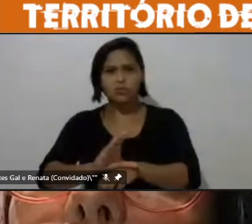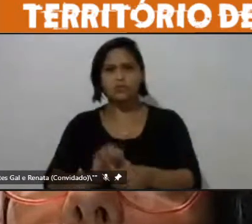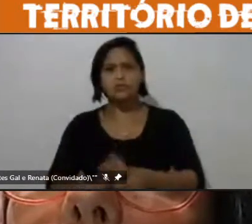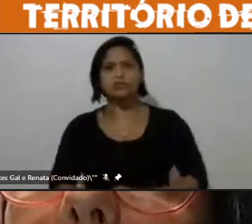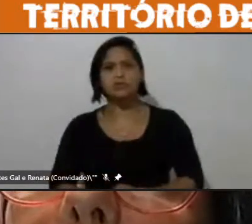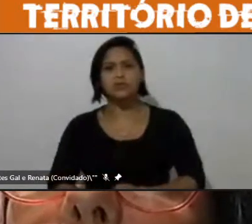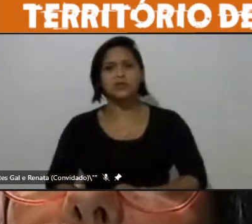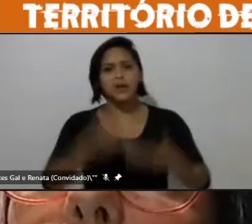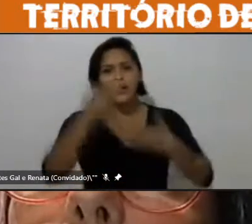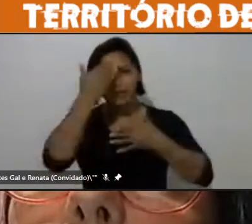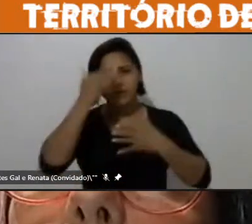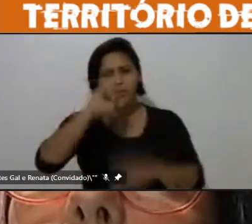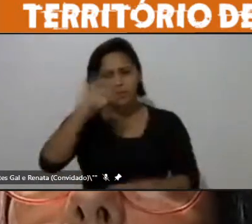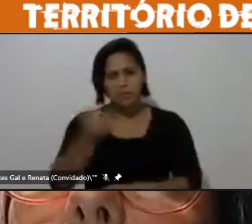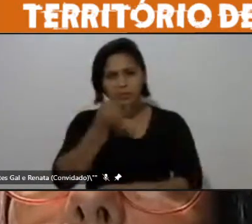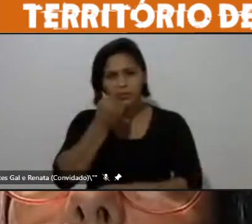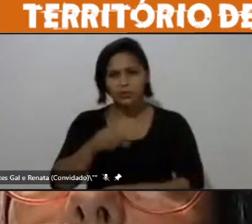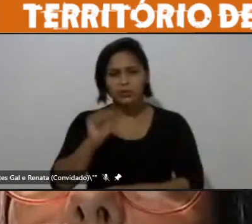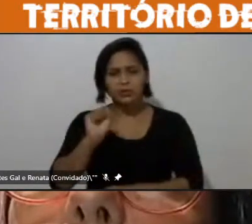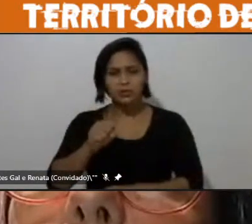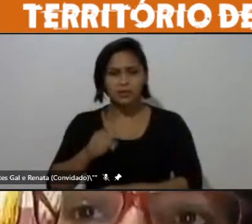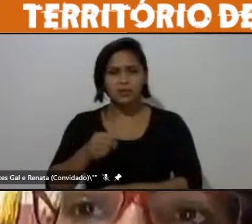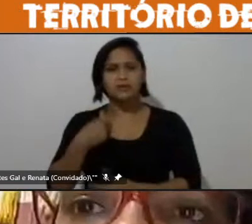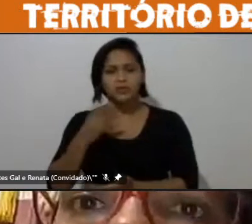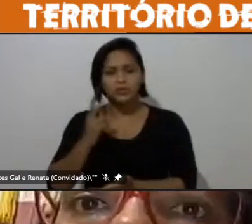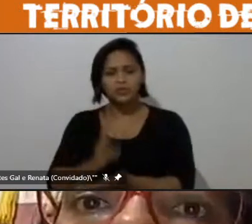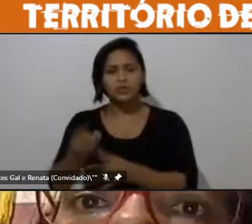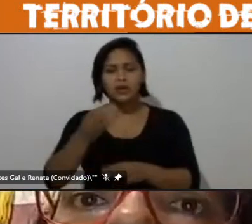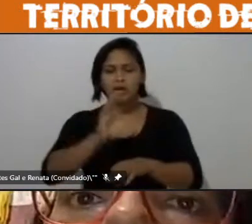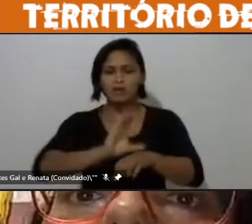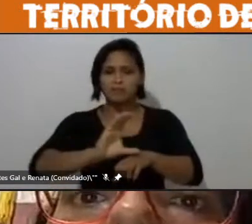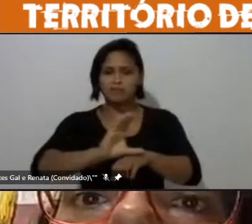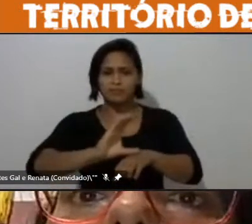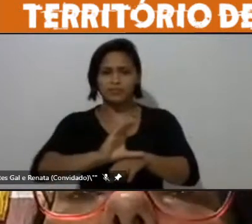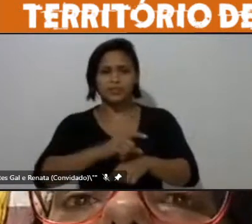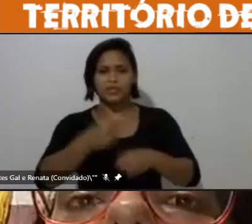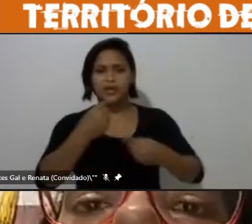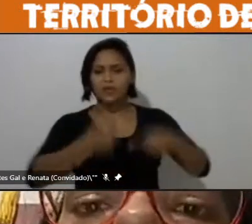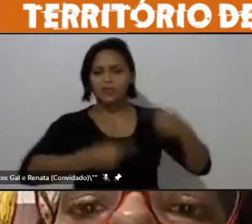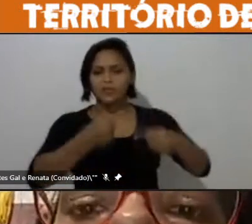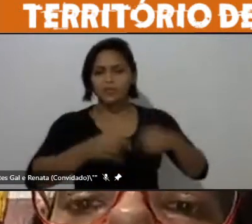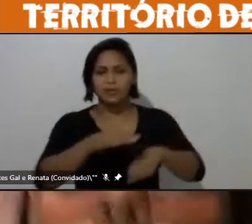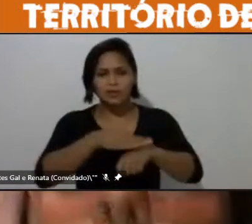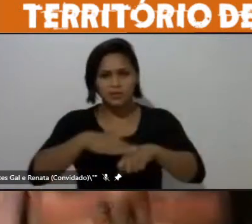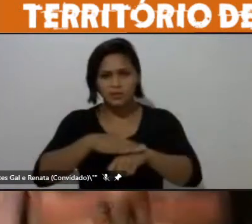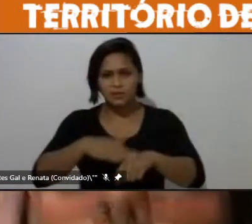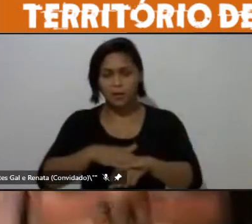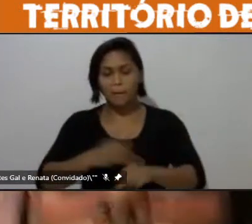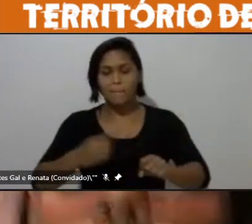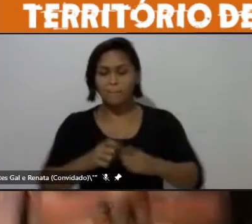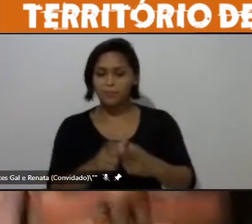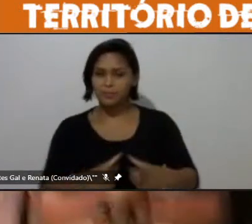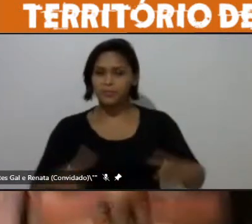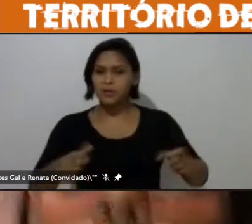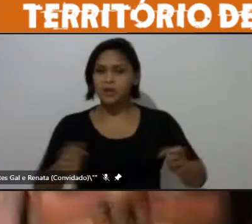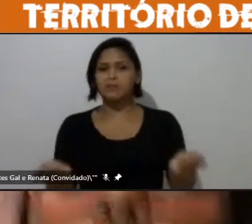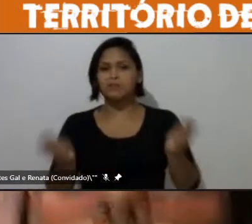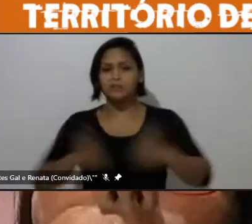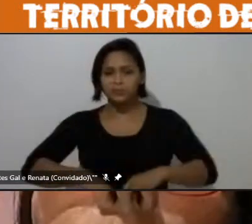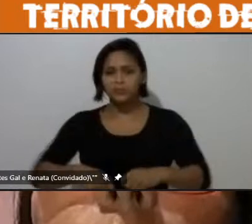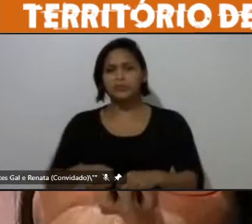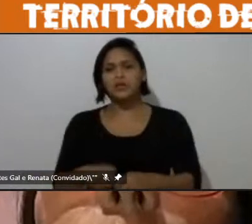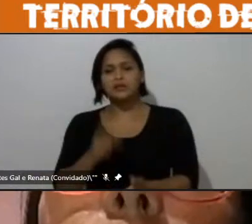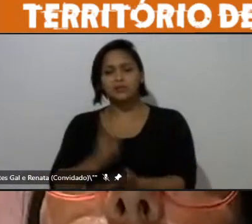Eu agradeço a oportunidade, né, de ter esse debate, de ter esse espaço para que a gente possa aí ampliar